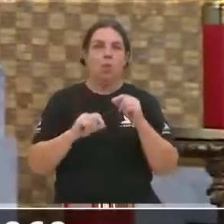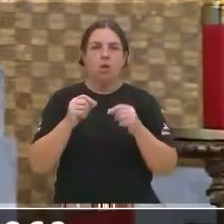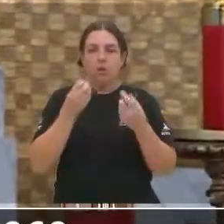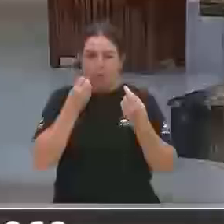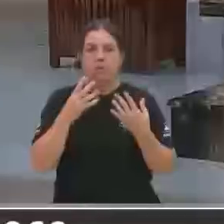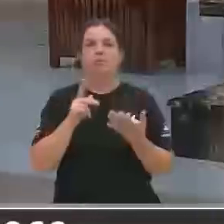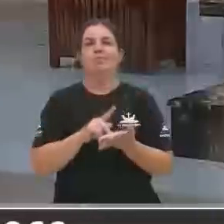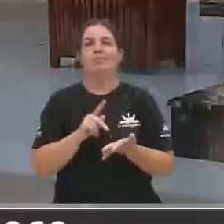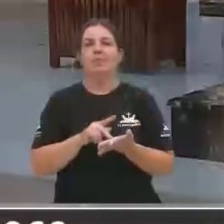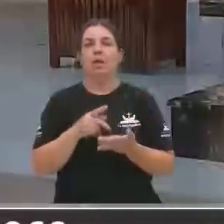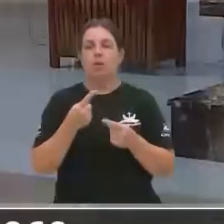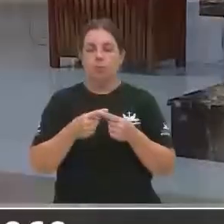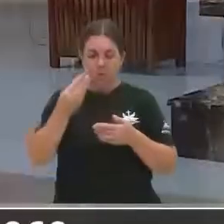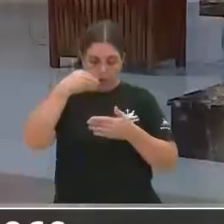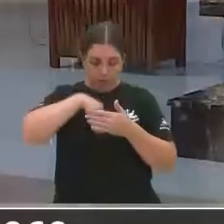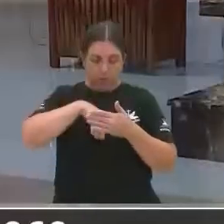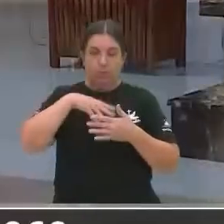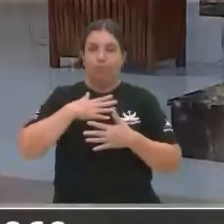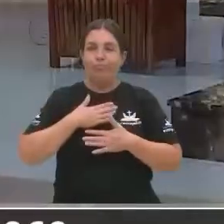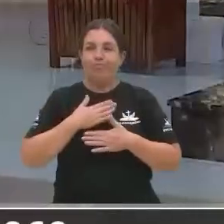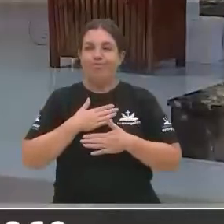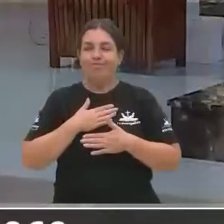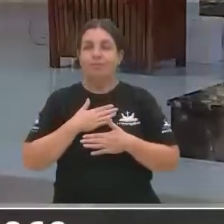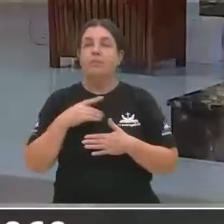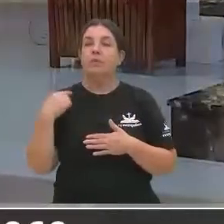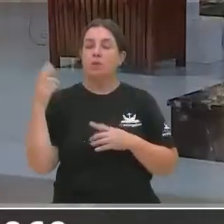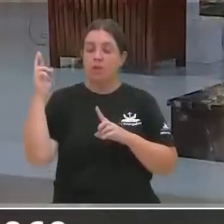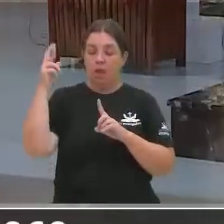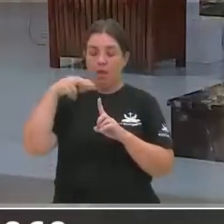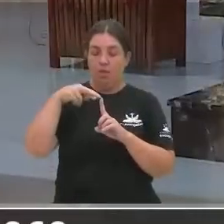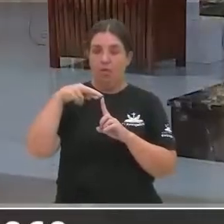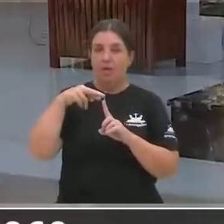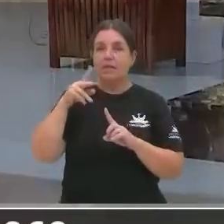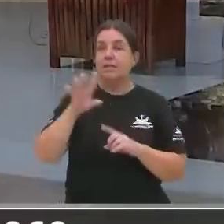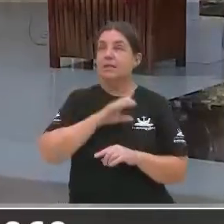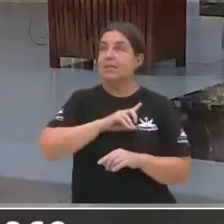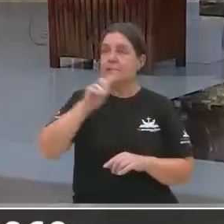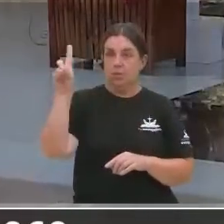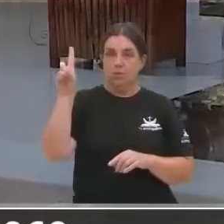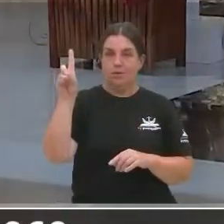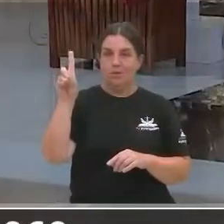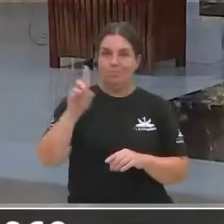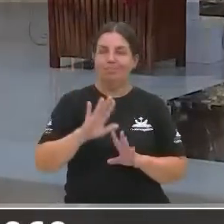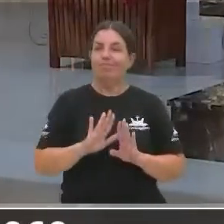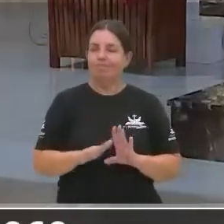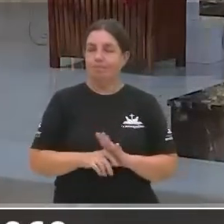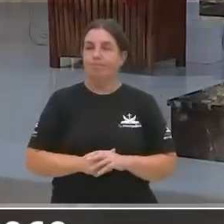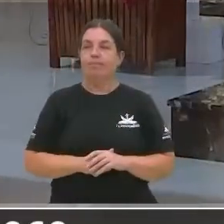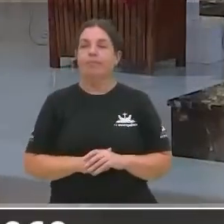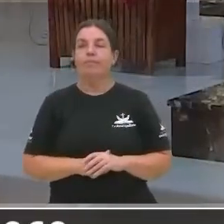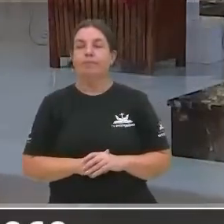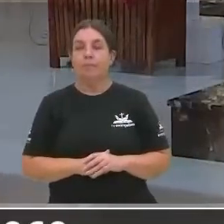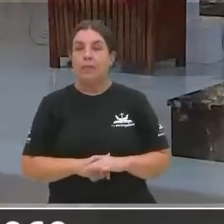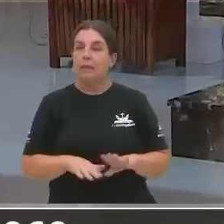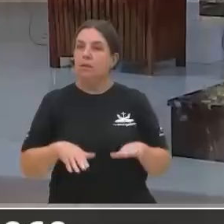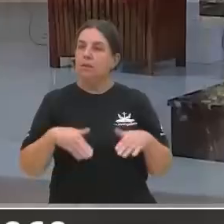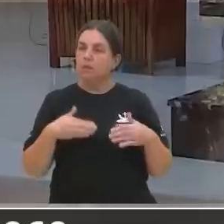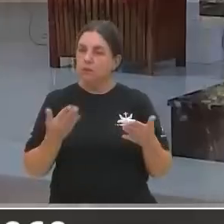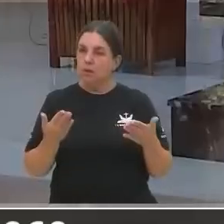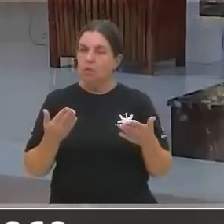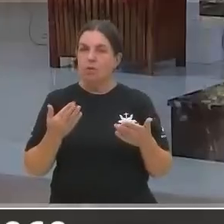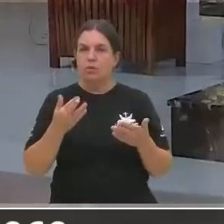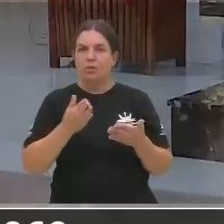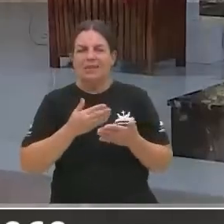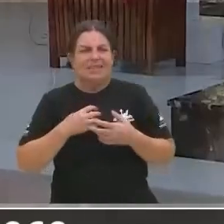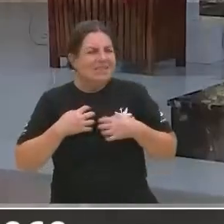porque no fundo nós temos uma referência de Deus então aquilo nos